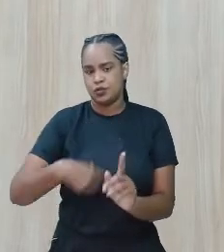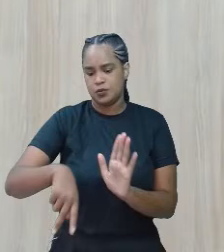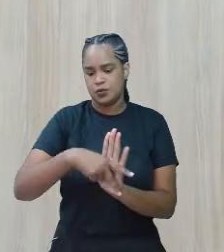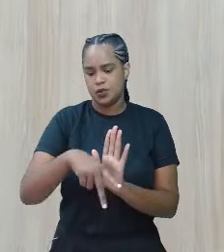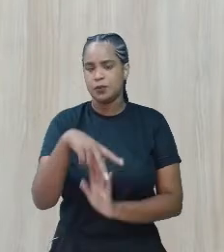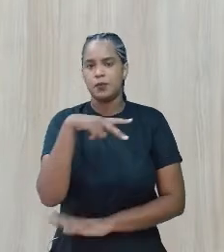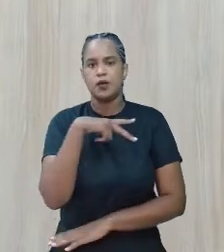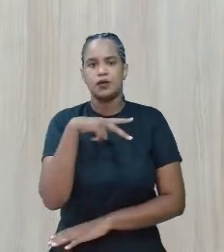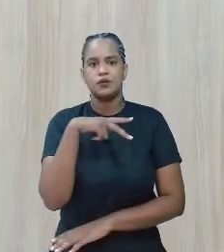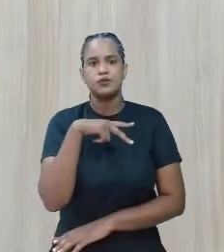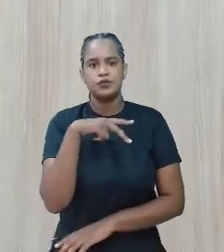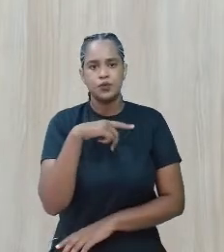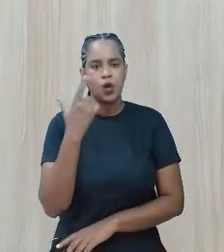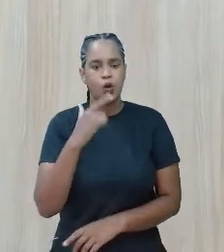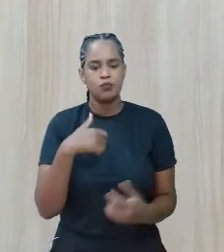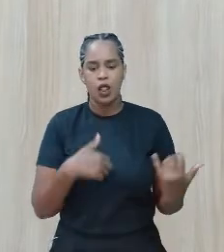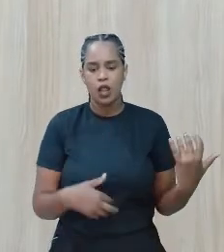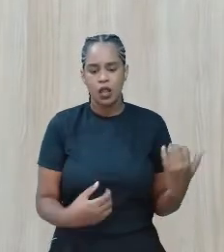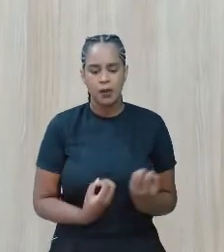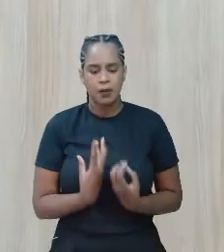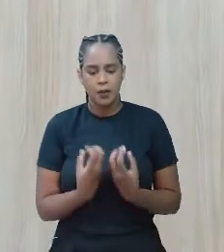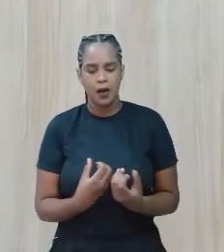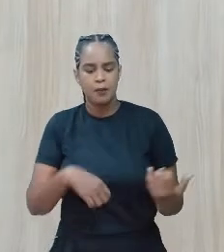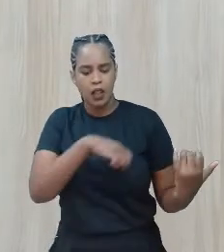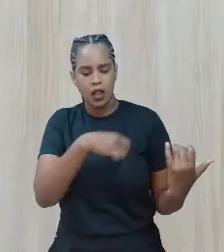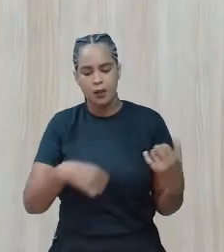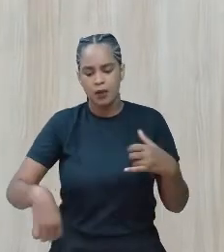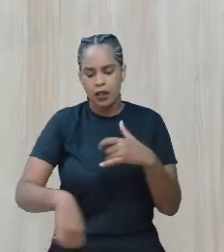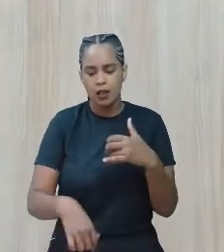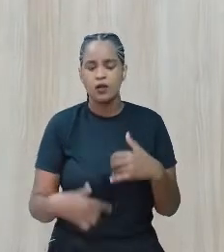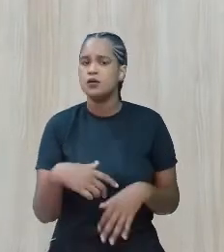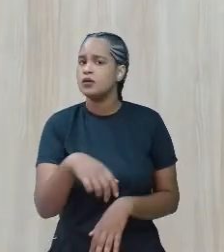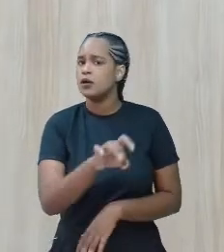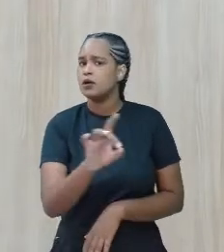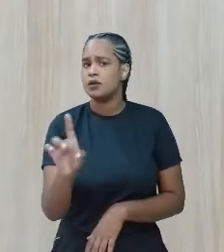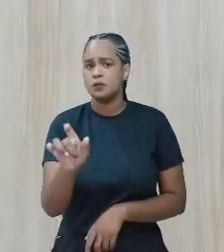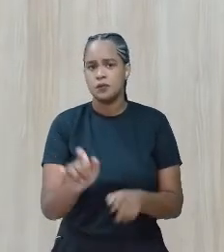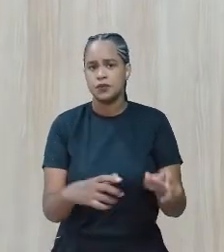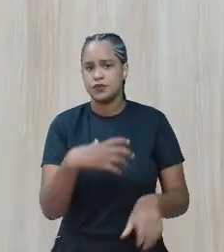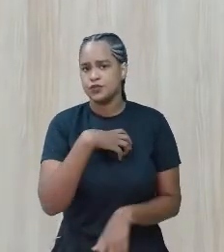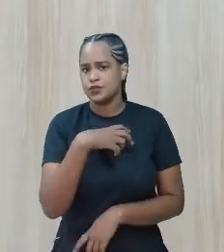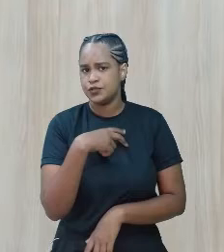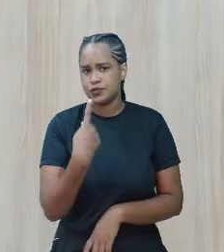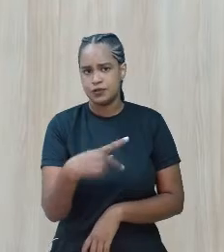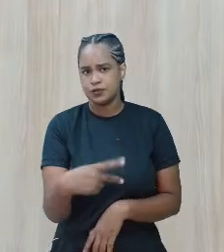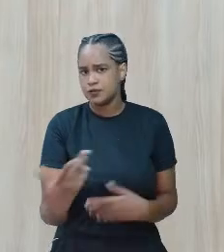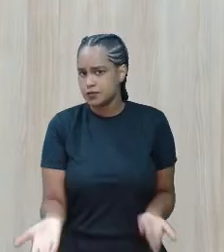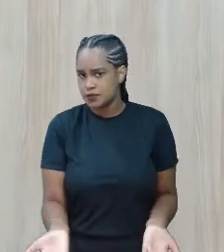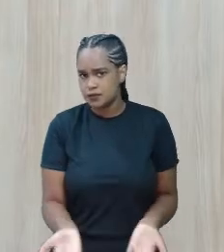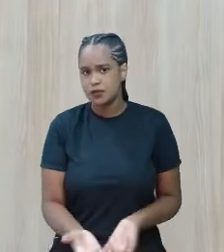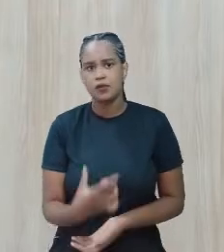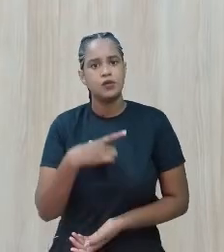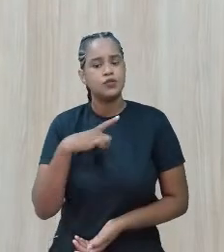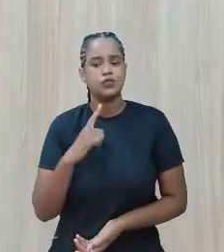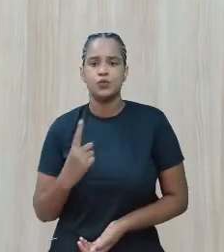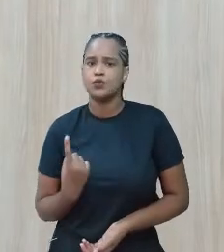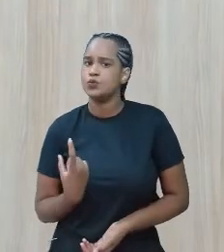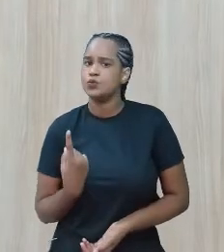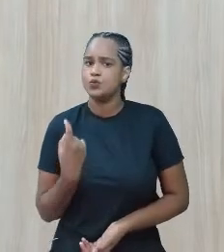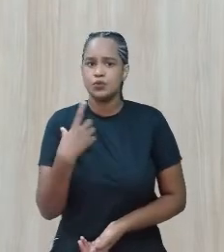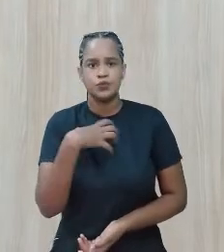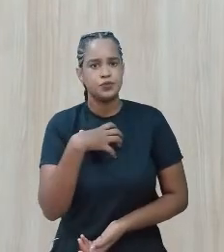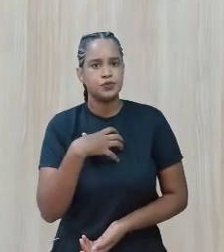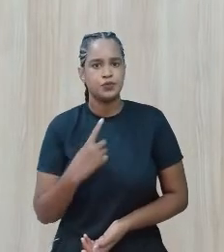pessoais de tocar e de se expressar. E cada um tem a sua, cada músico tem o seu jeito bem único,